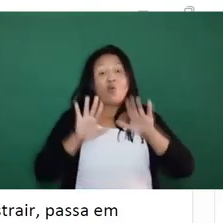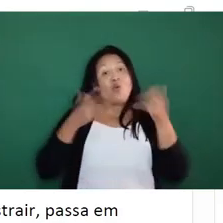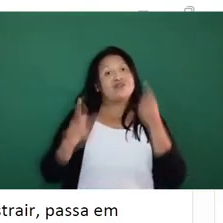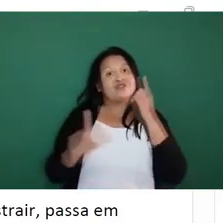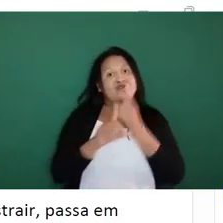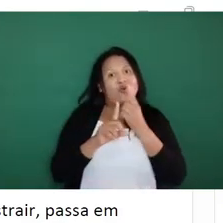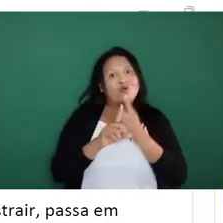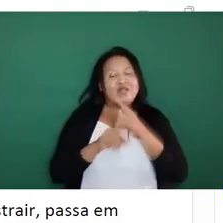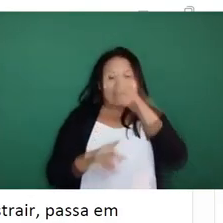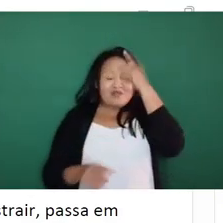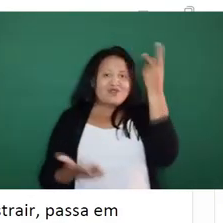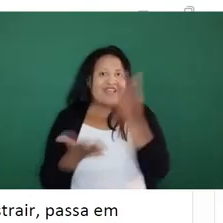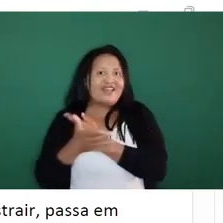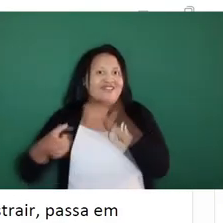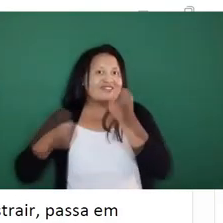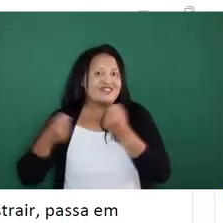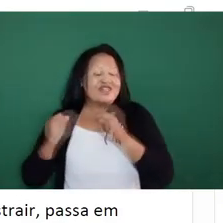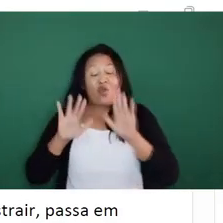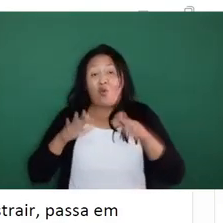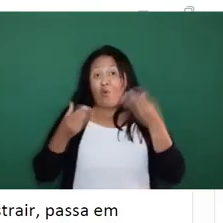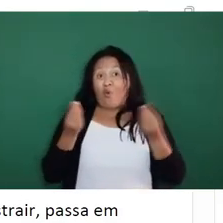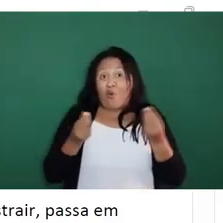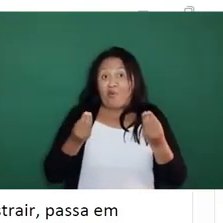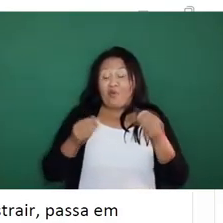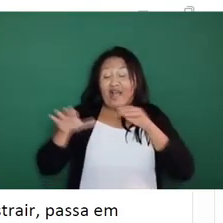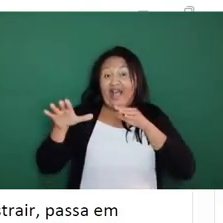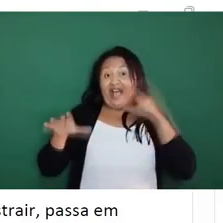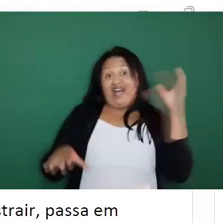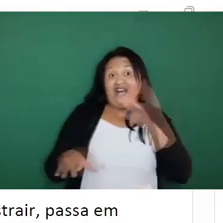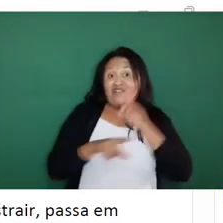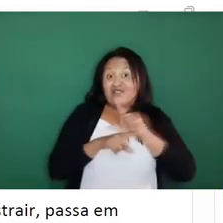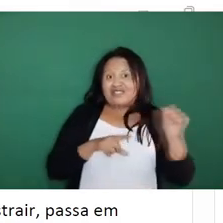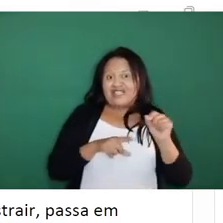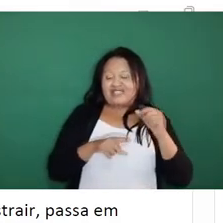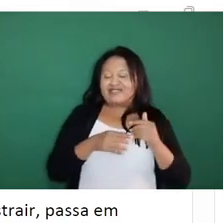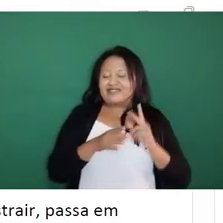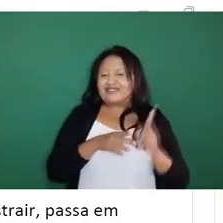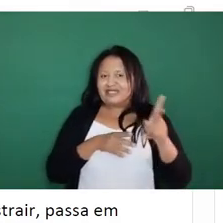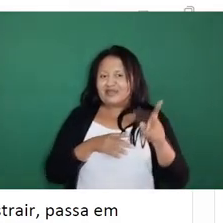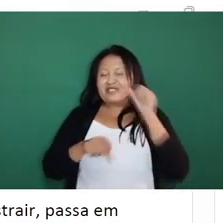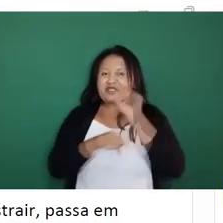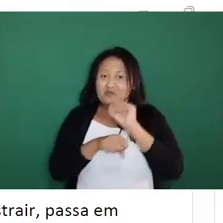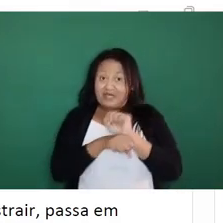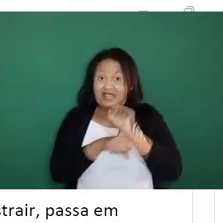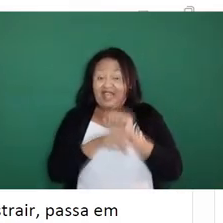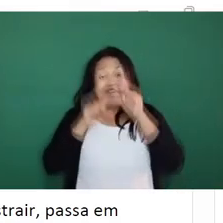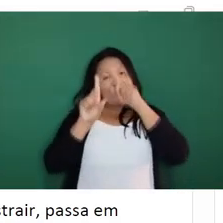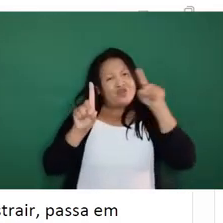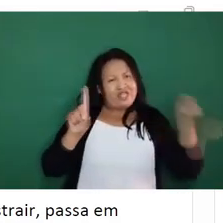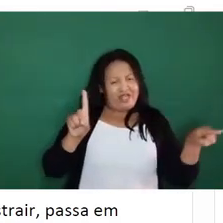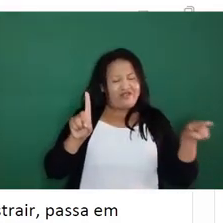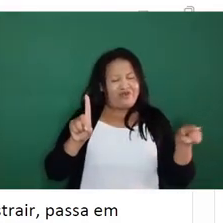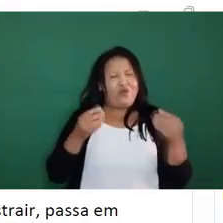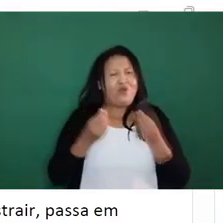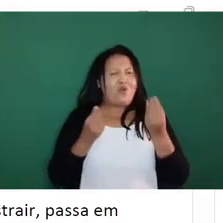infrator vem com velocidade constante então é de se esperar que um gráfico como esses que a gente pode ver aqui